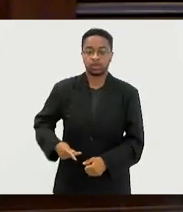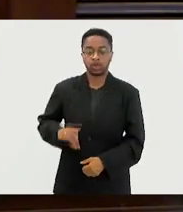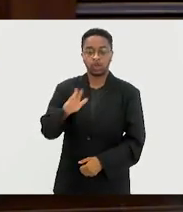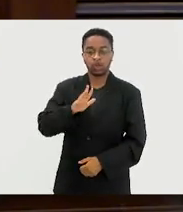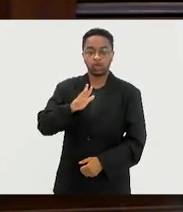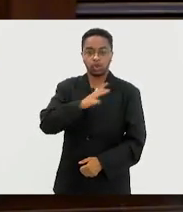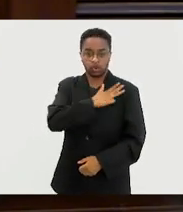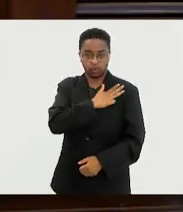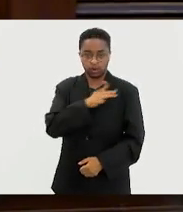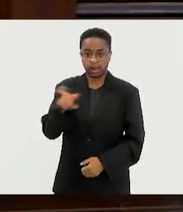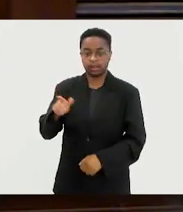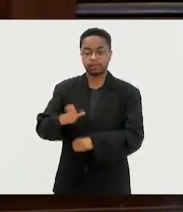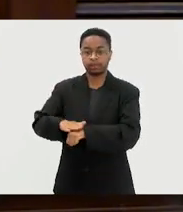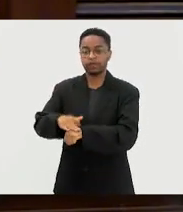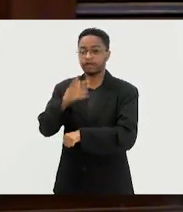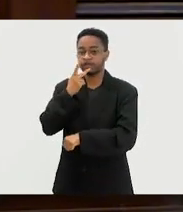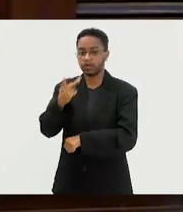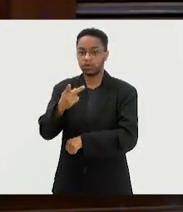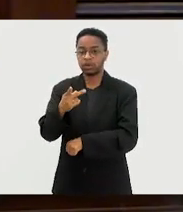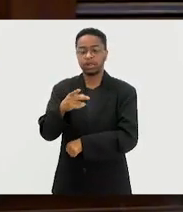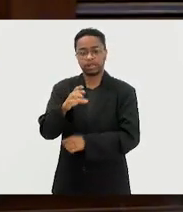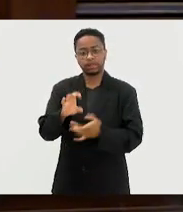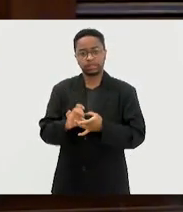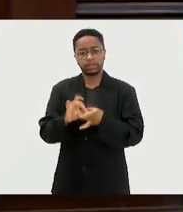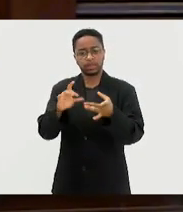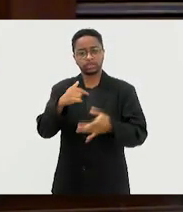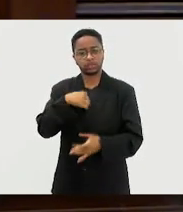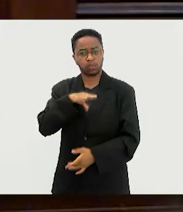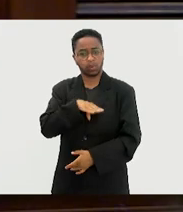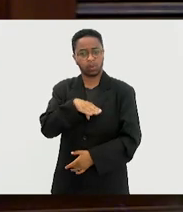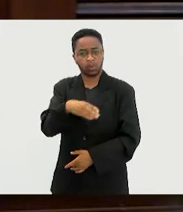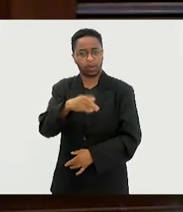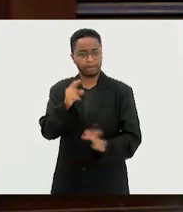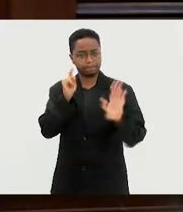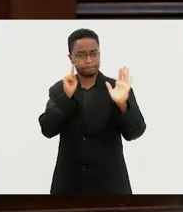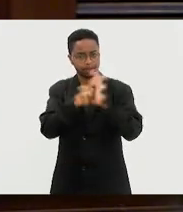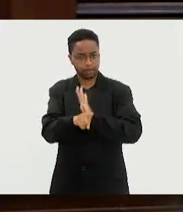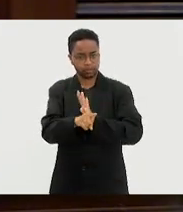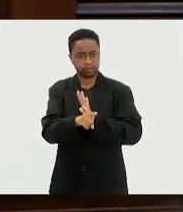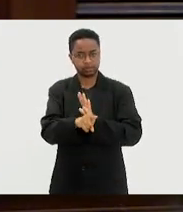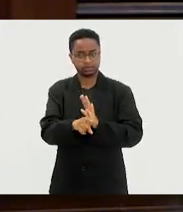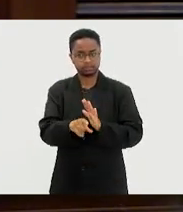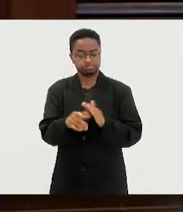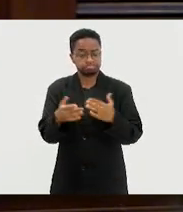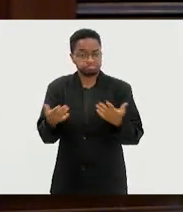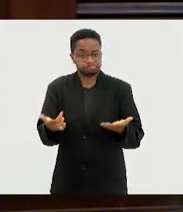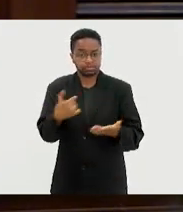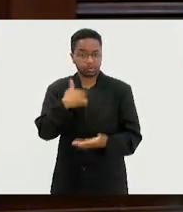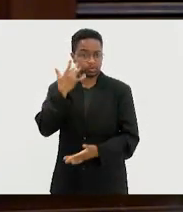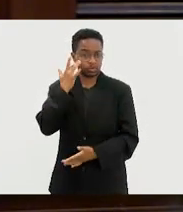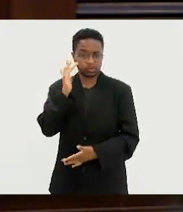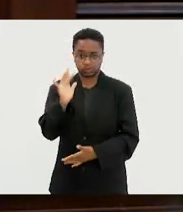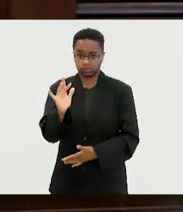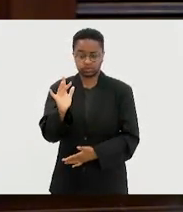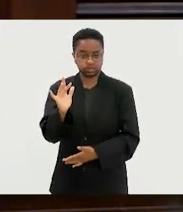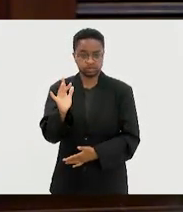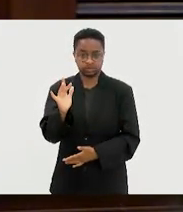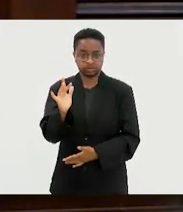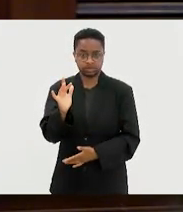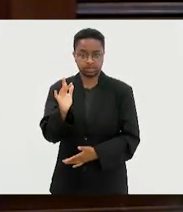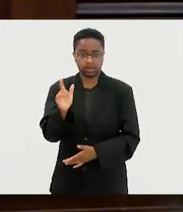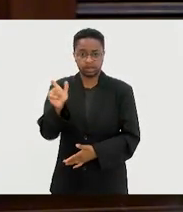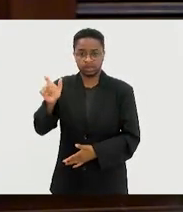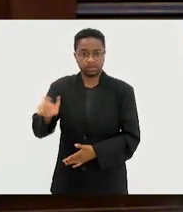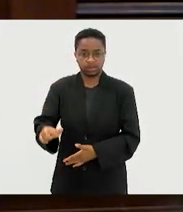me permita a ousadia da pergunta. Eu não sei de onde estão saindo esses